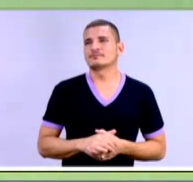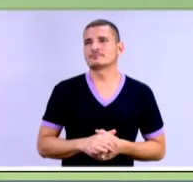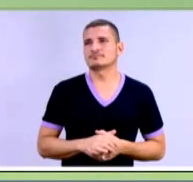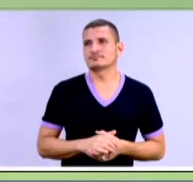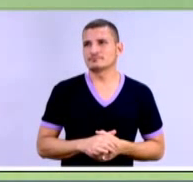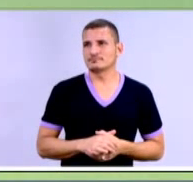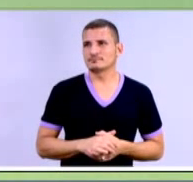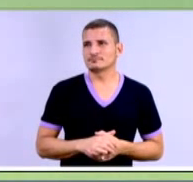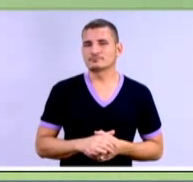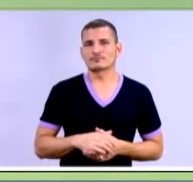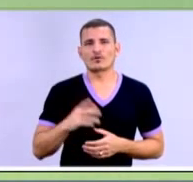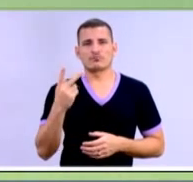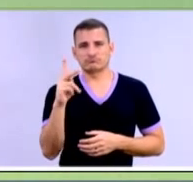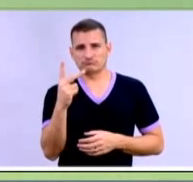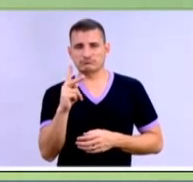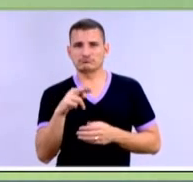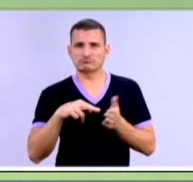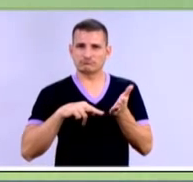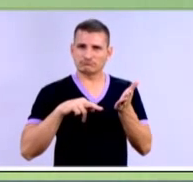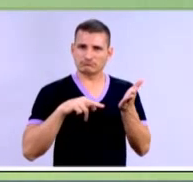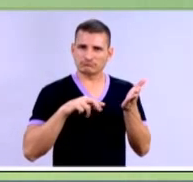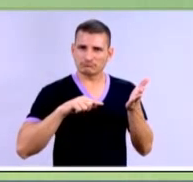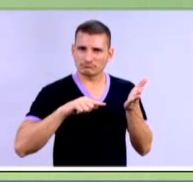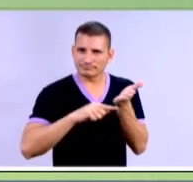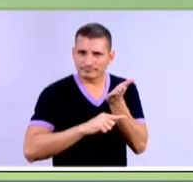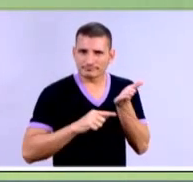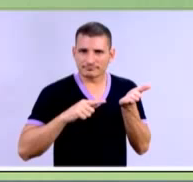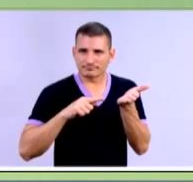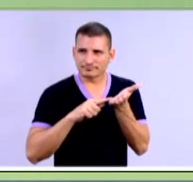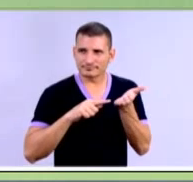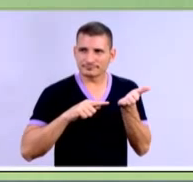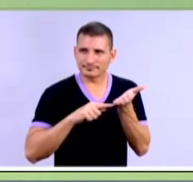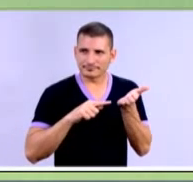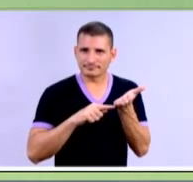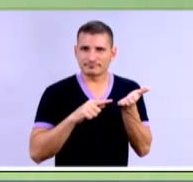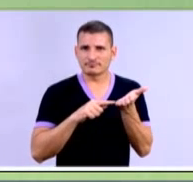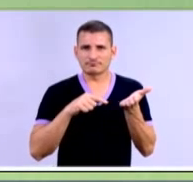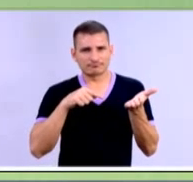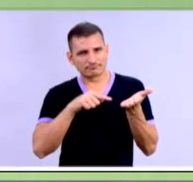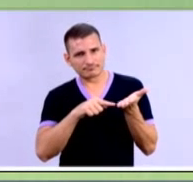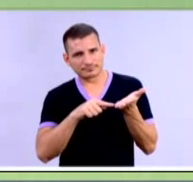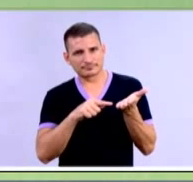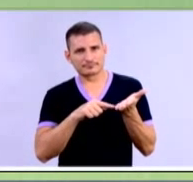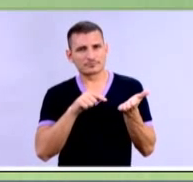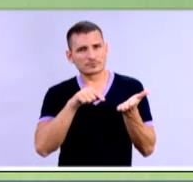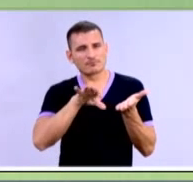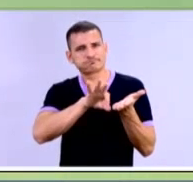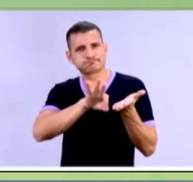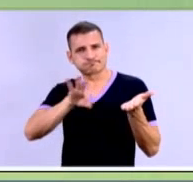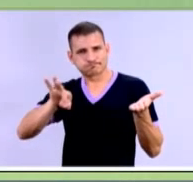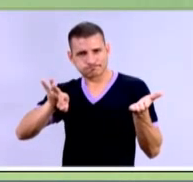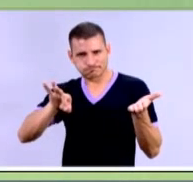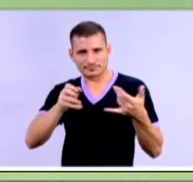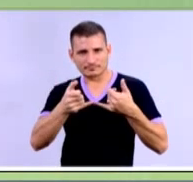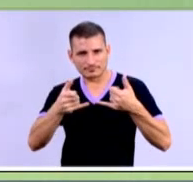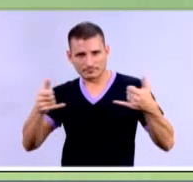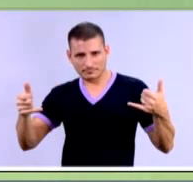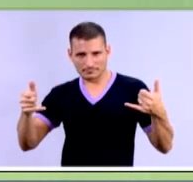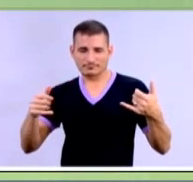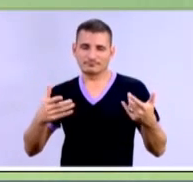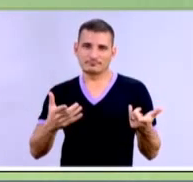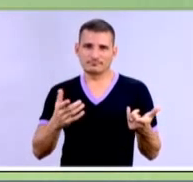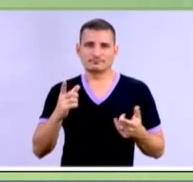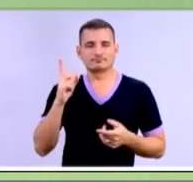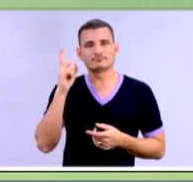né, e os seus conectores também dificultavam a manipulação. Ele era um cabo mais grosso, então para passar esse cabo